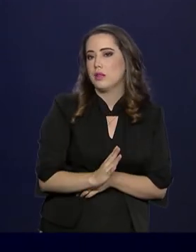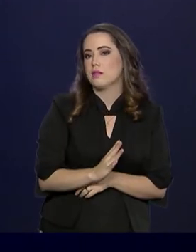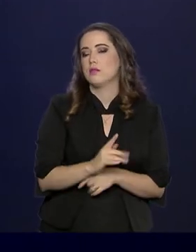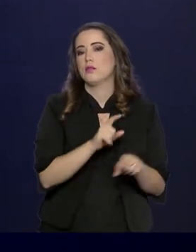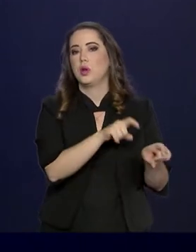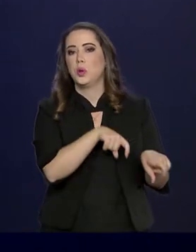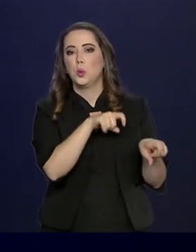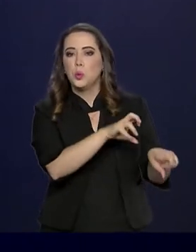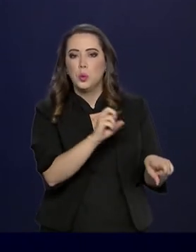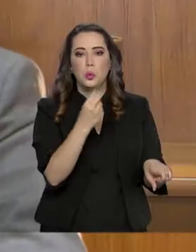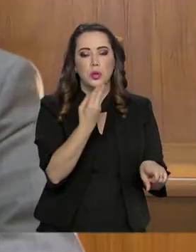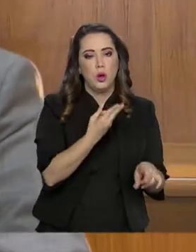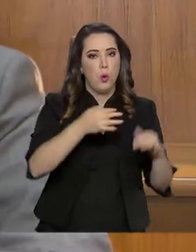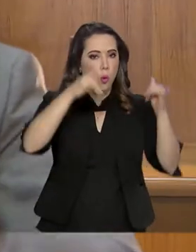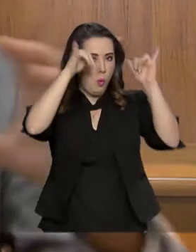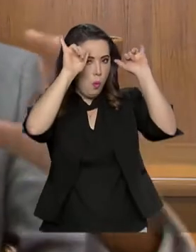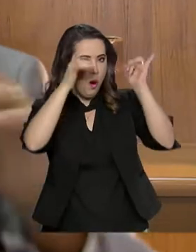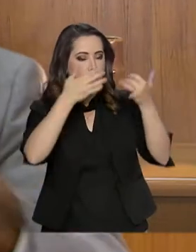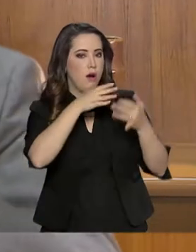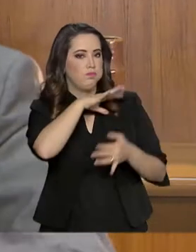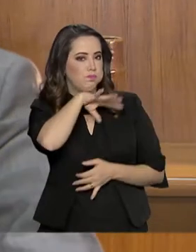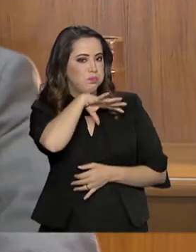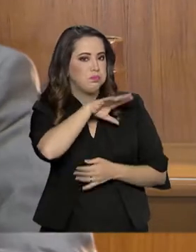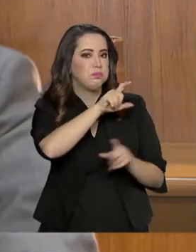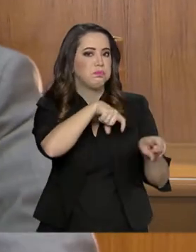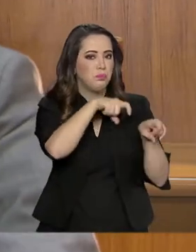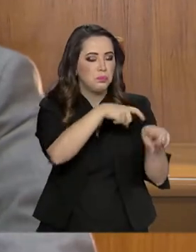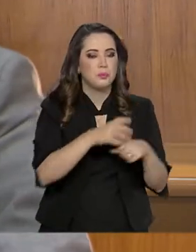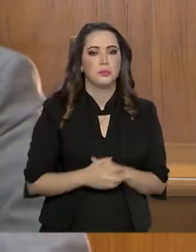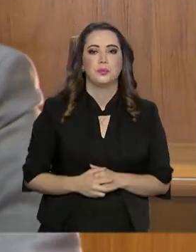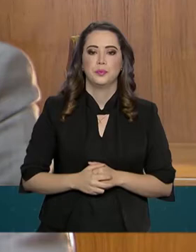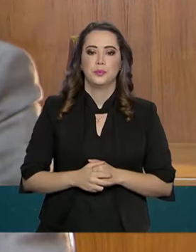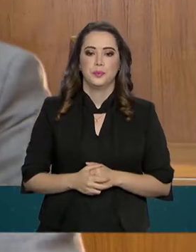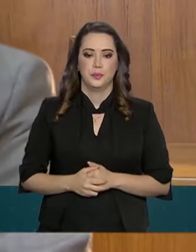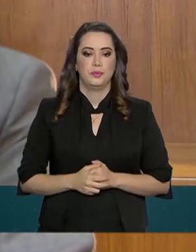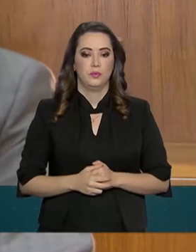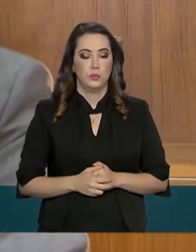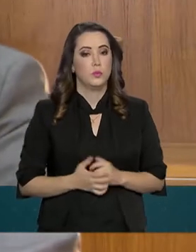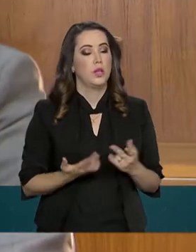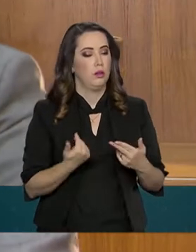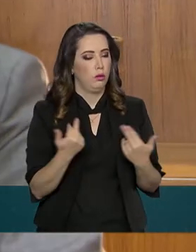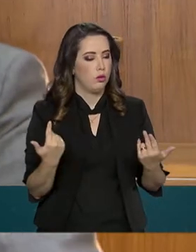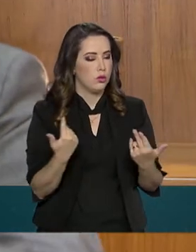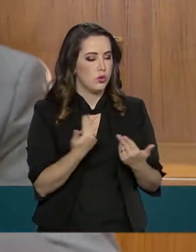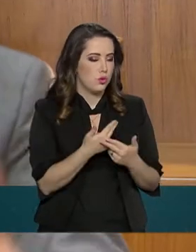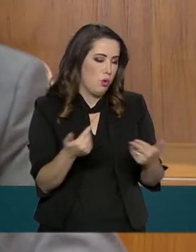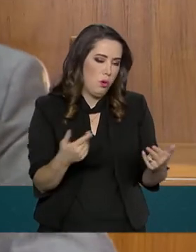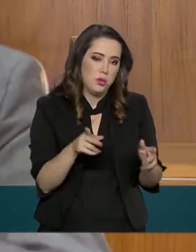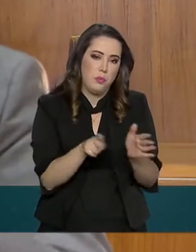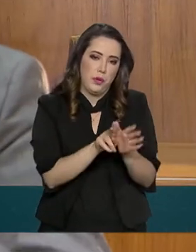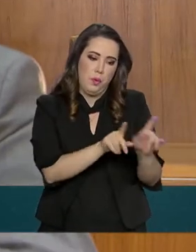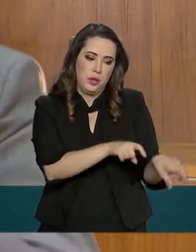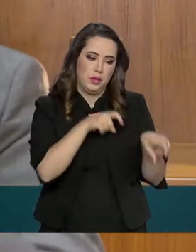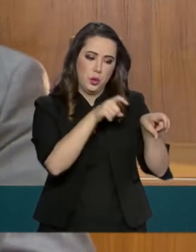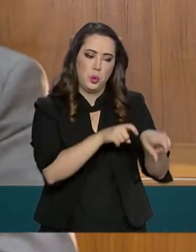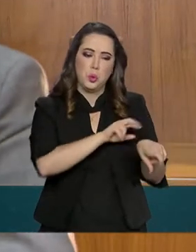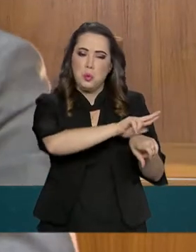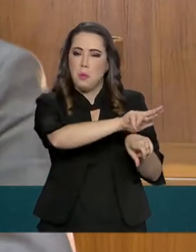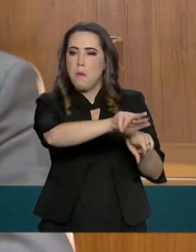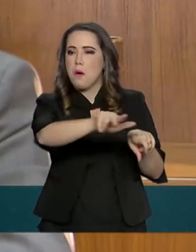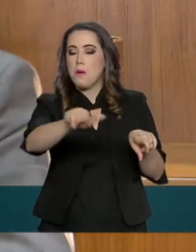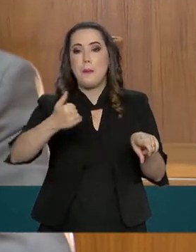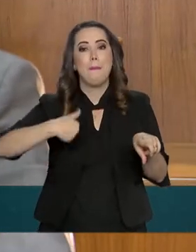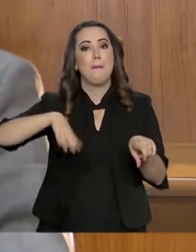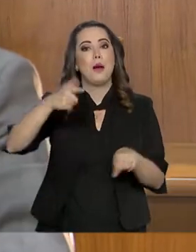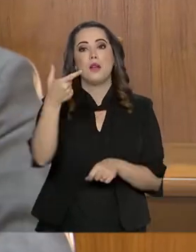agropecuária brasileira. O agronegócio é tomar a agricultura no campo, mas as atividades que obtem em torno dela compõem